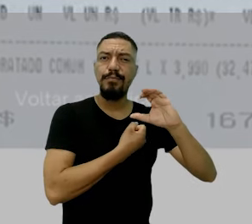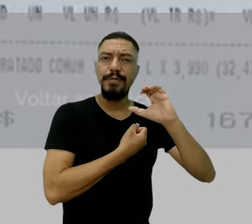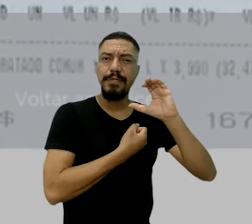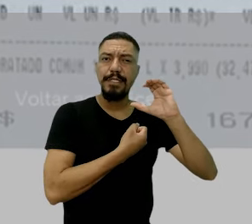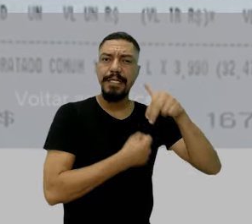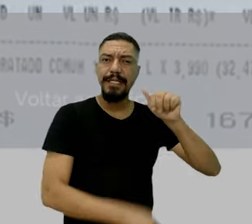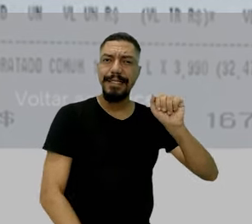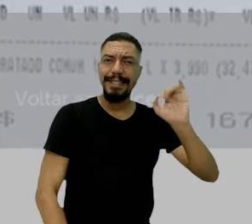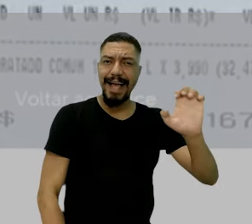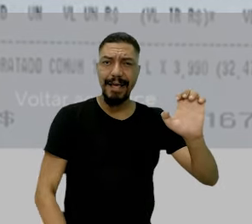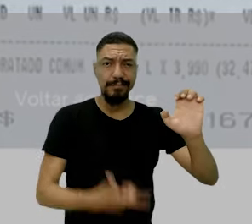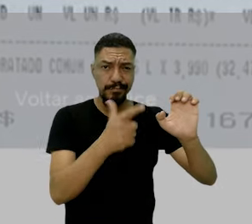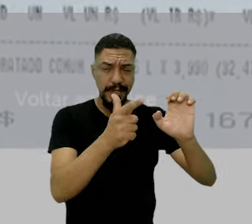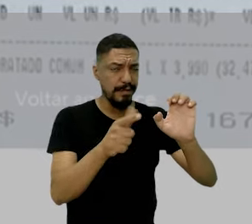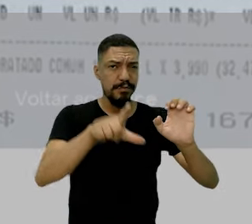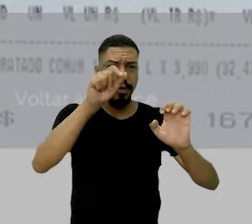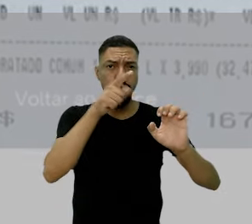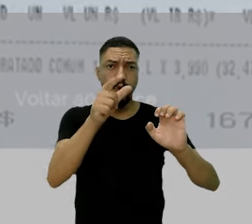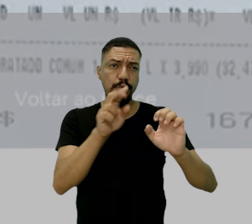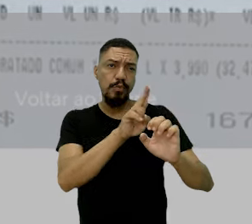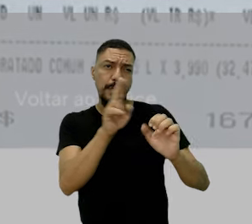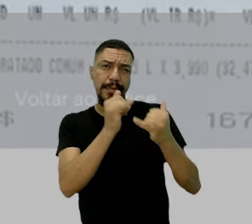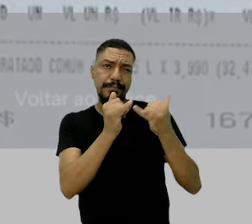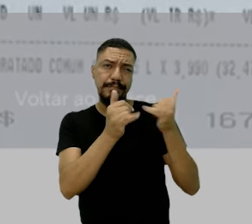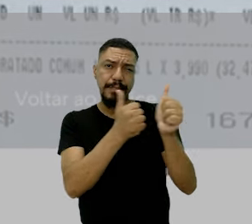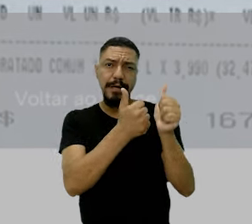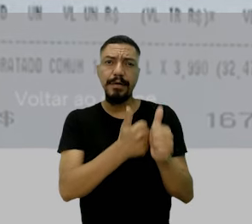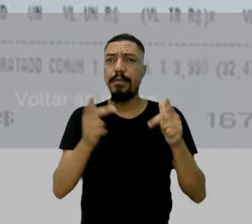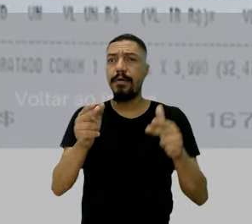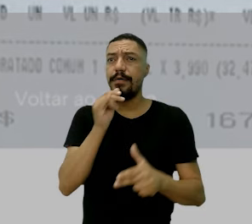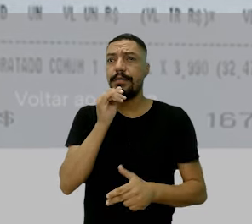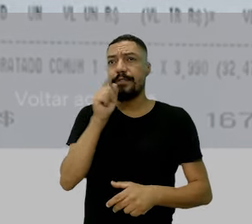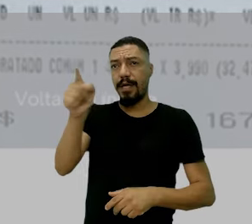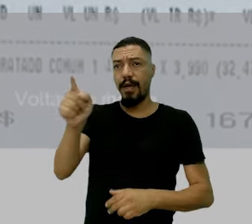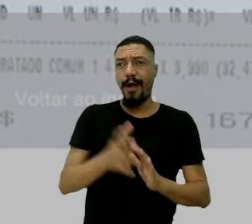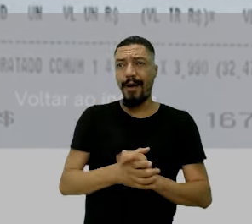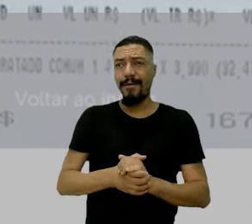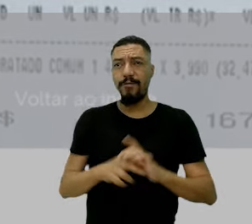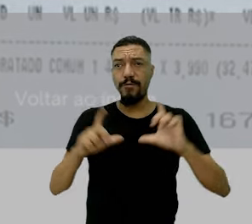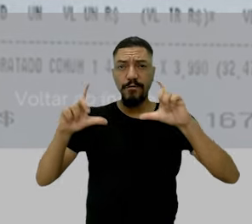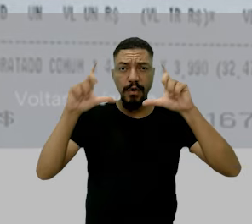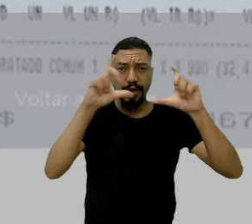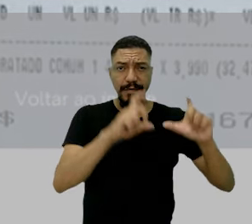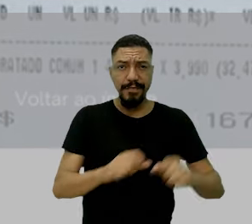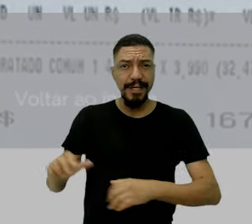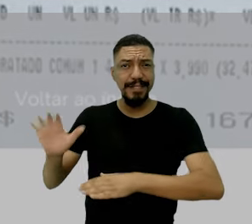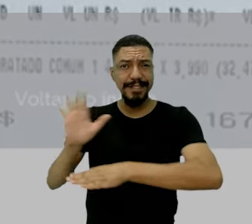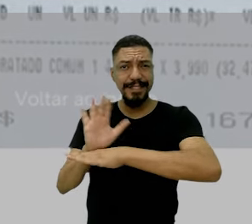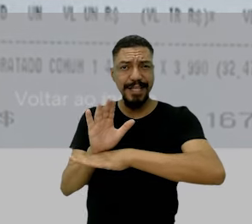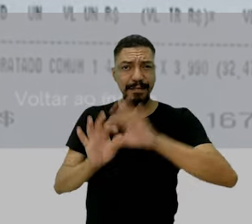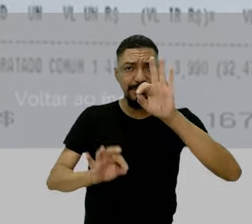CNAE mais próximo possível, que é esse caso, exatamente esse caso aqui. Fotografia, cinematografia, inclusive